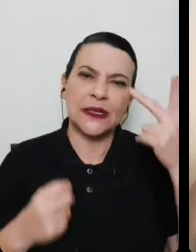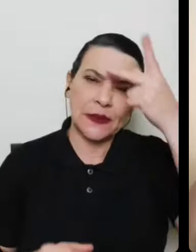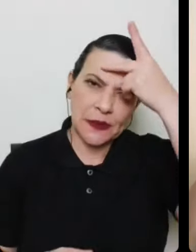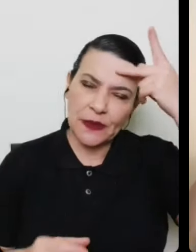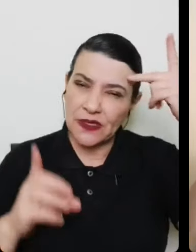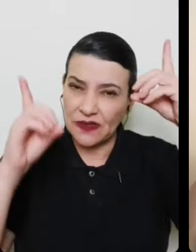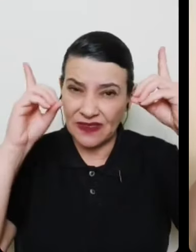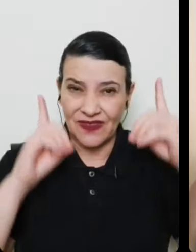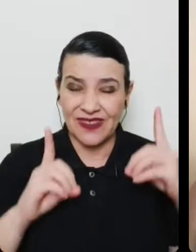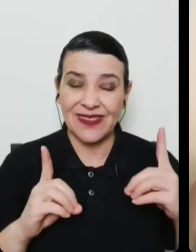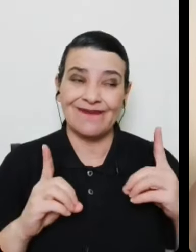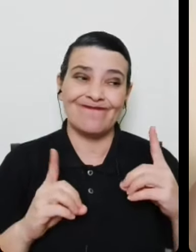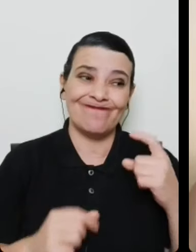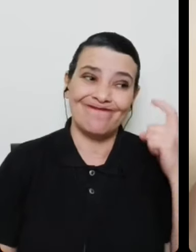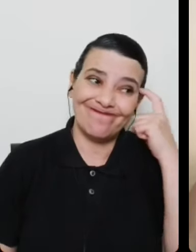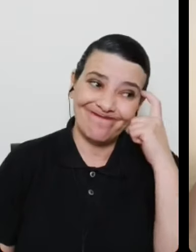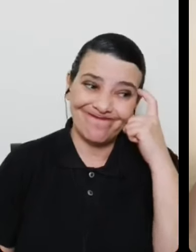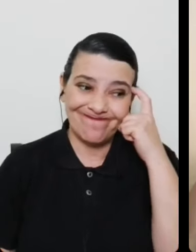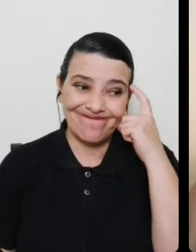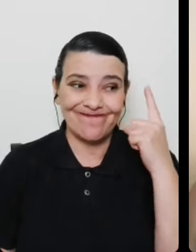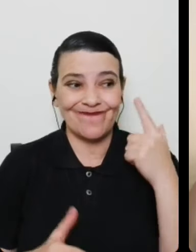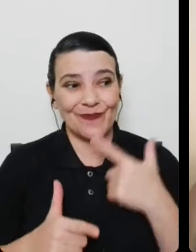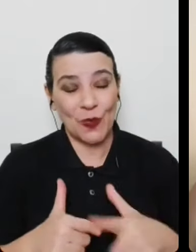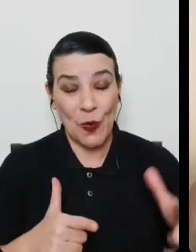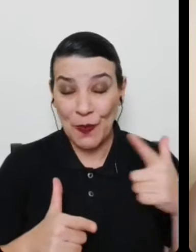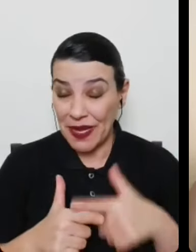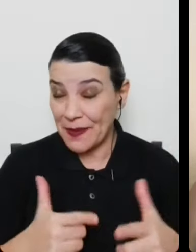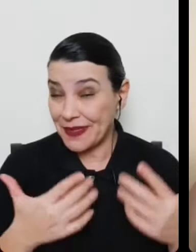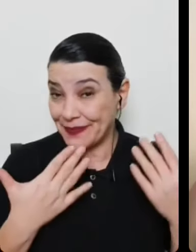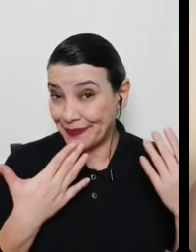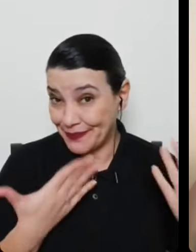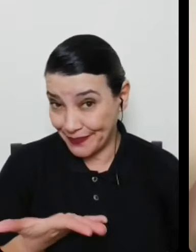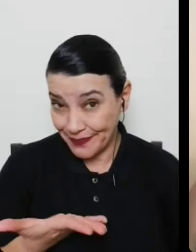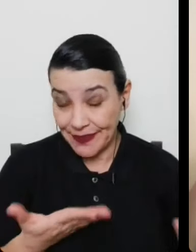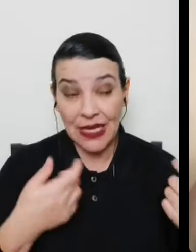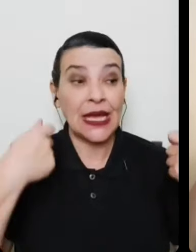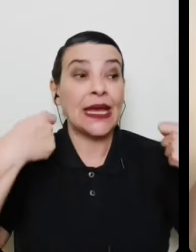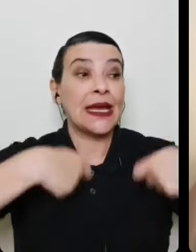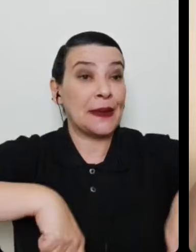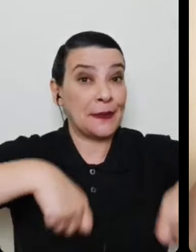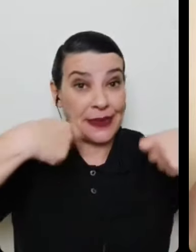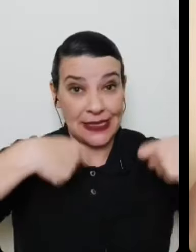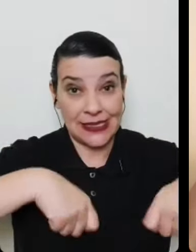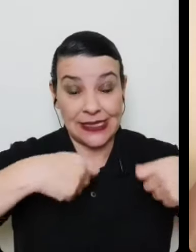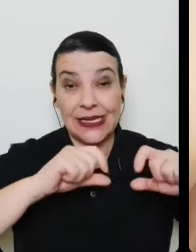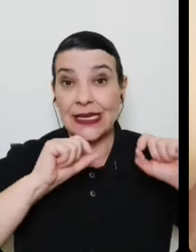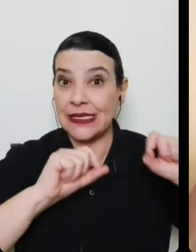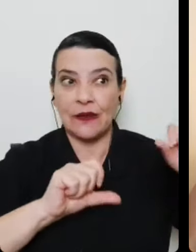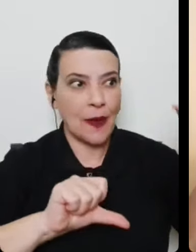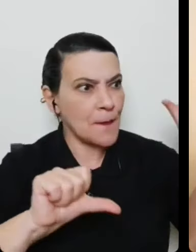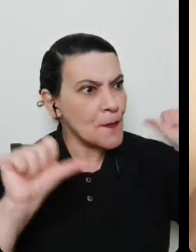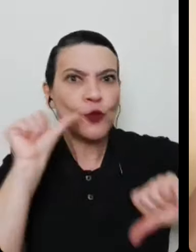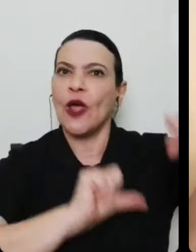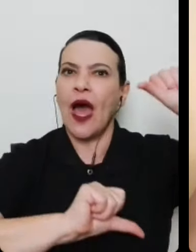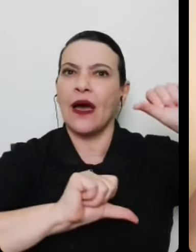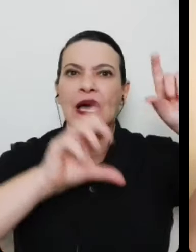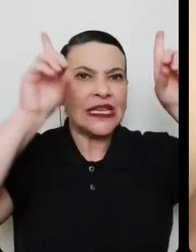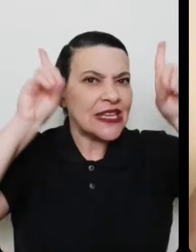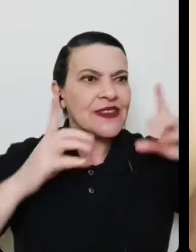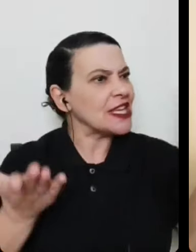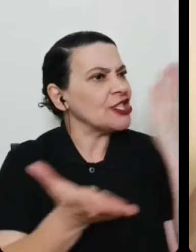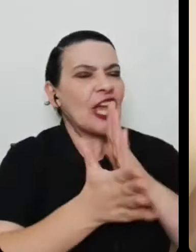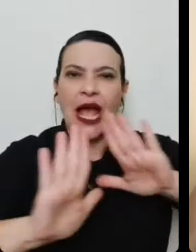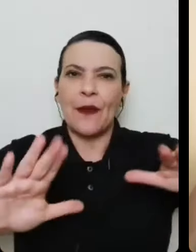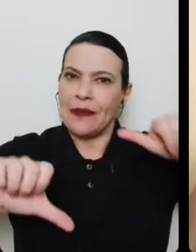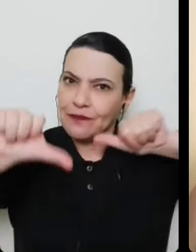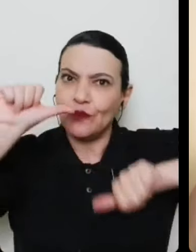deficiência como um problema, você vê a pessoa com deficiência como alguém que precisa deixar de ter a deficiência, deixar de ser uma pessoa com